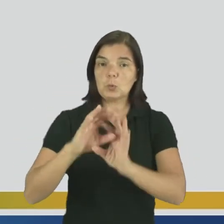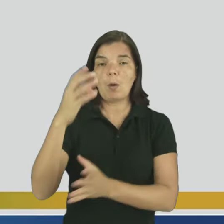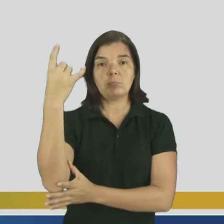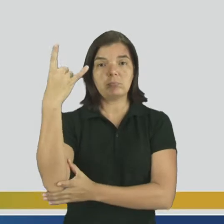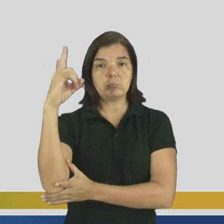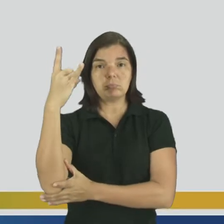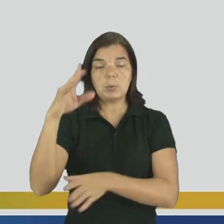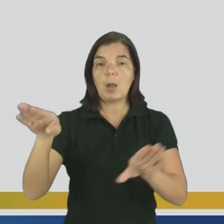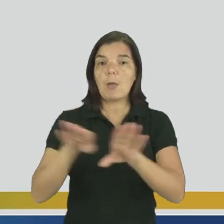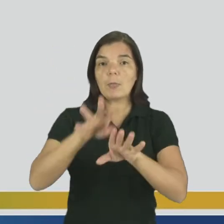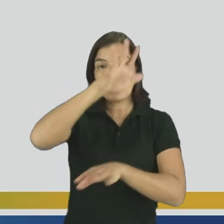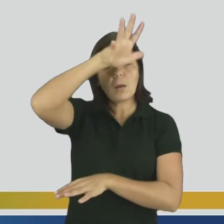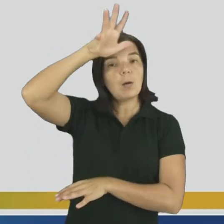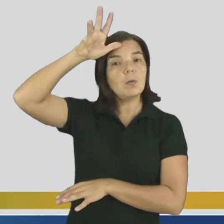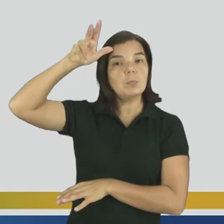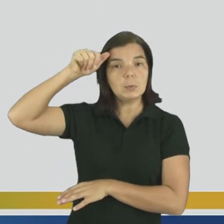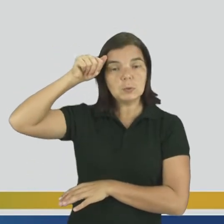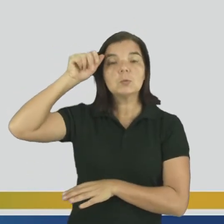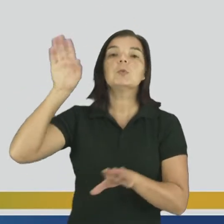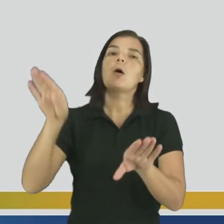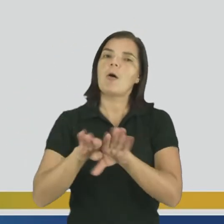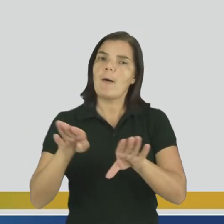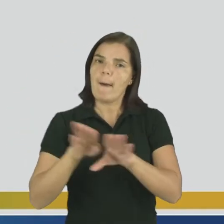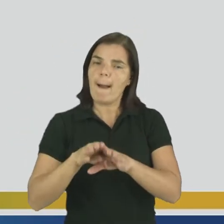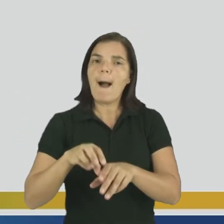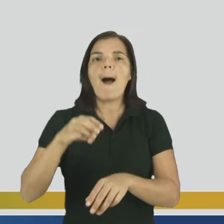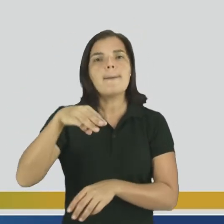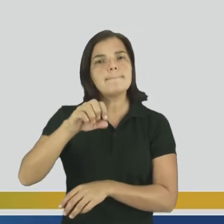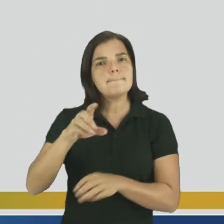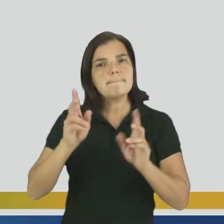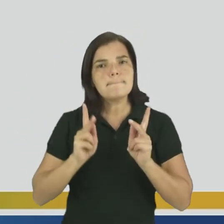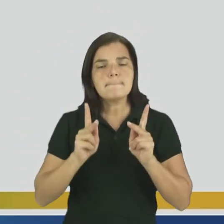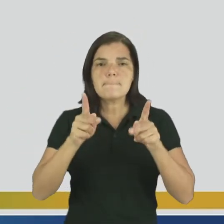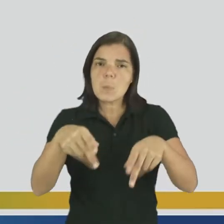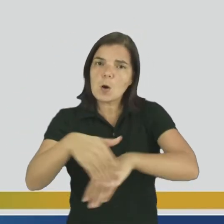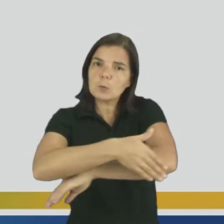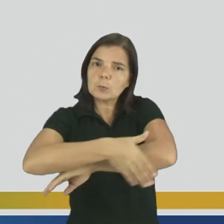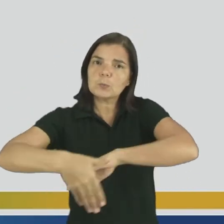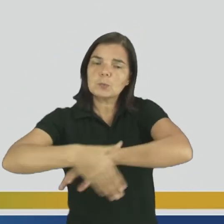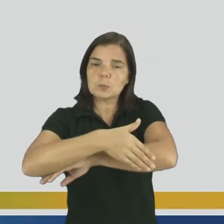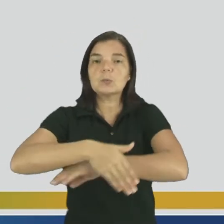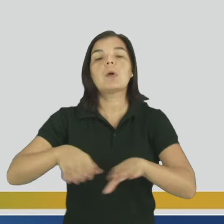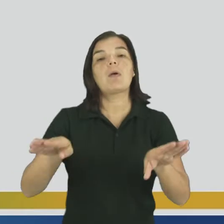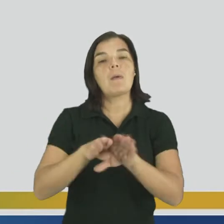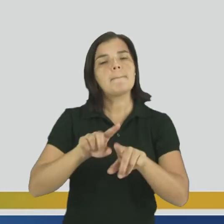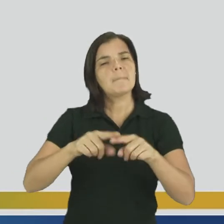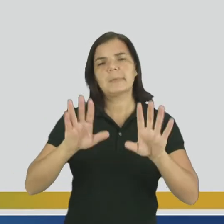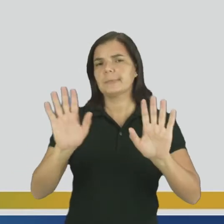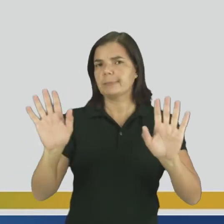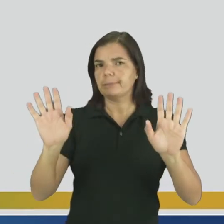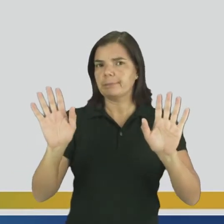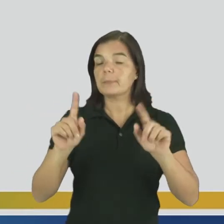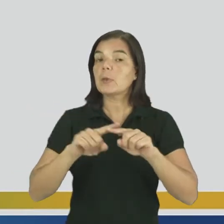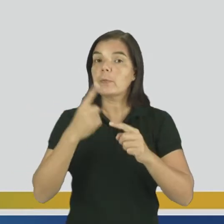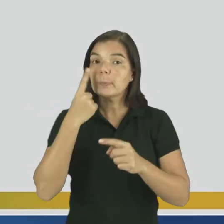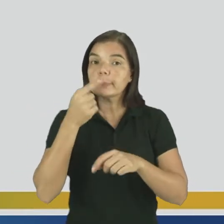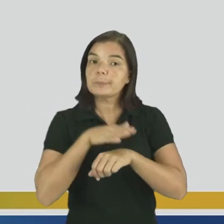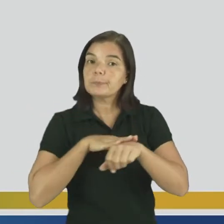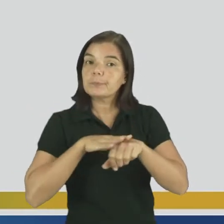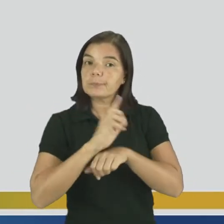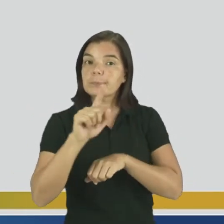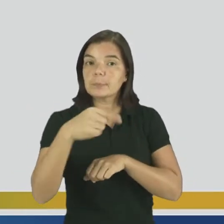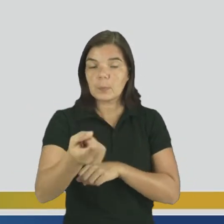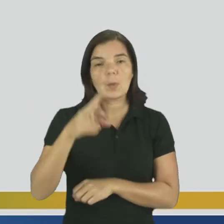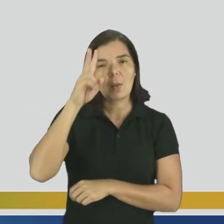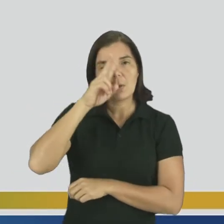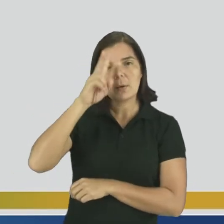rio Amazonas. Né? A Madeira Mamoré liga a Bolívia até a bacia do rio Amazonas. Mas enfim, vamos conversar, daqui a pouco